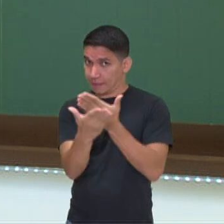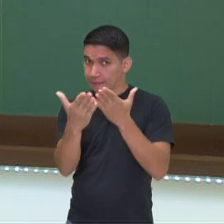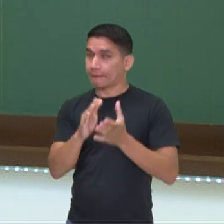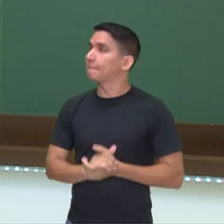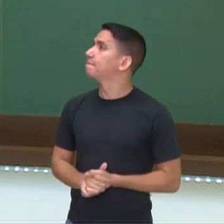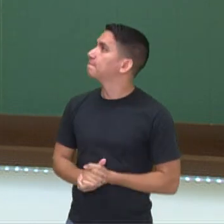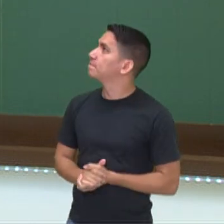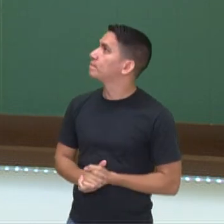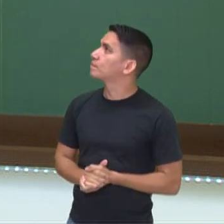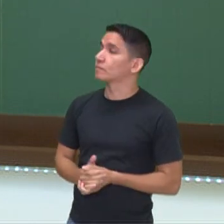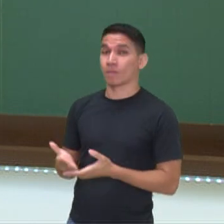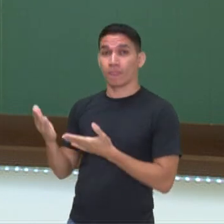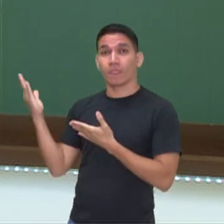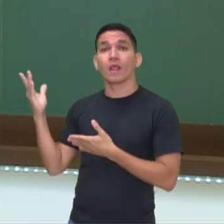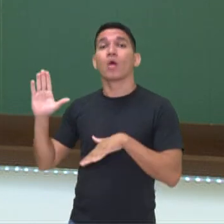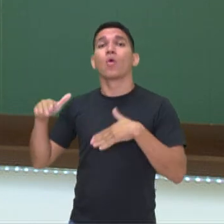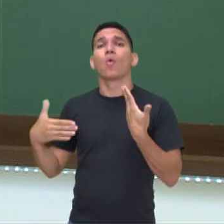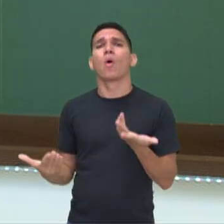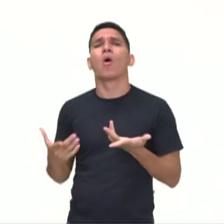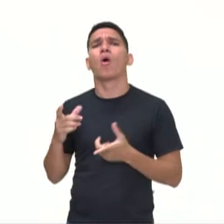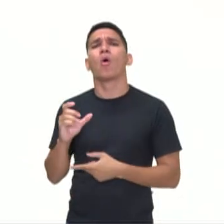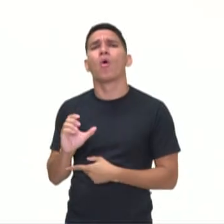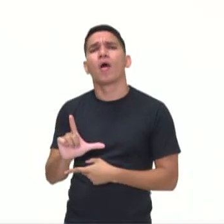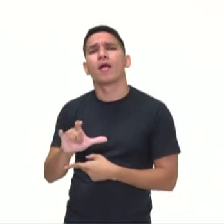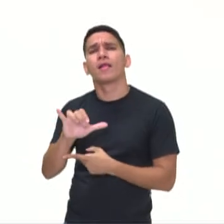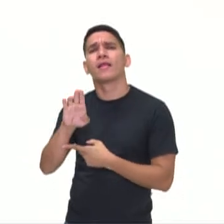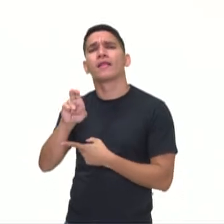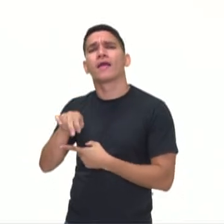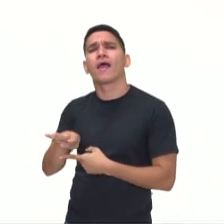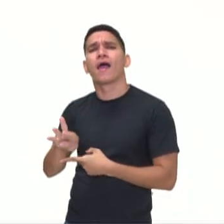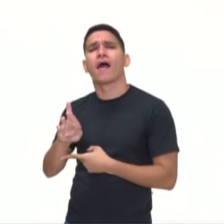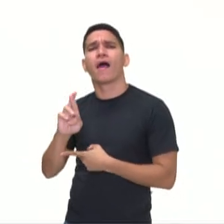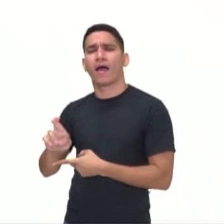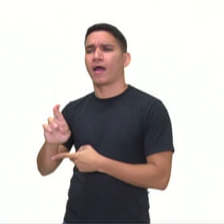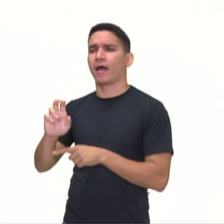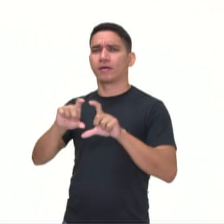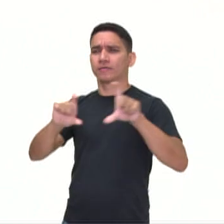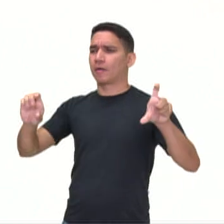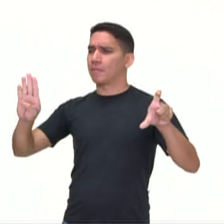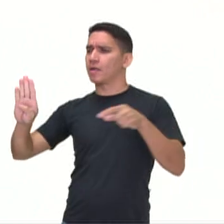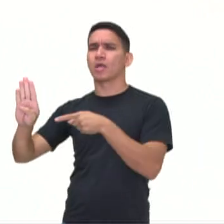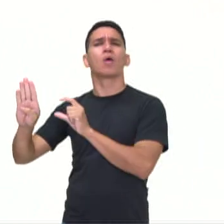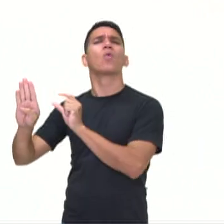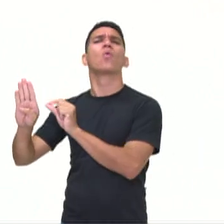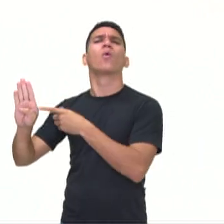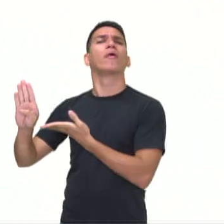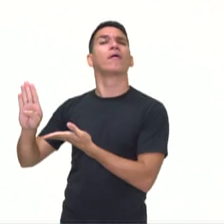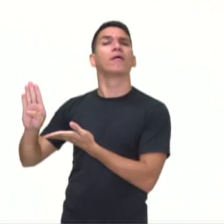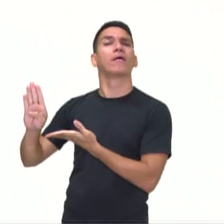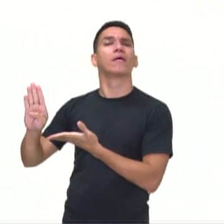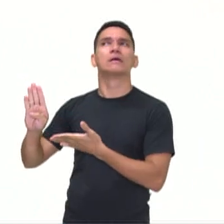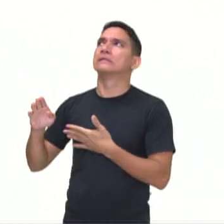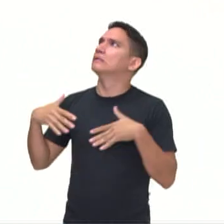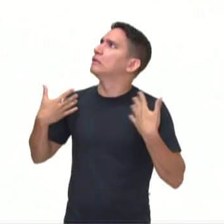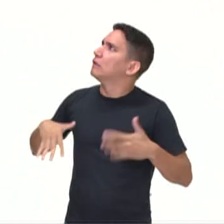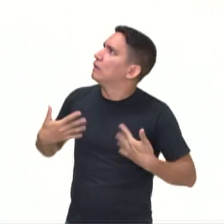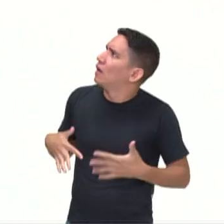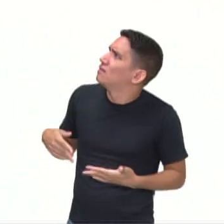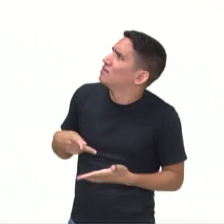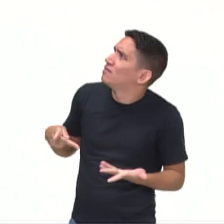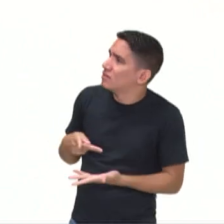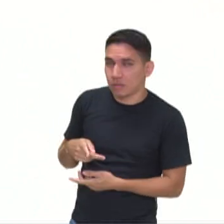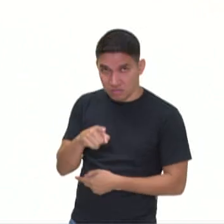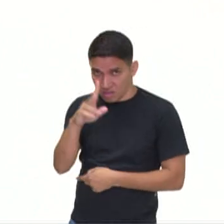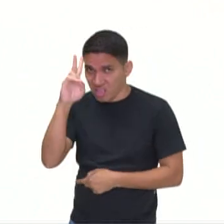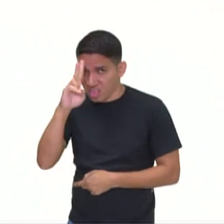só. Sobre o coeficiente linear. Quem será que é o coeficiente linear aqui desse gráfico? Ai, professora, você